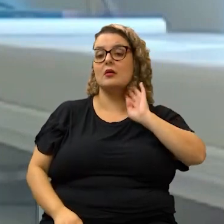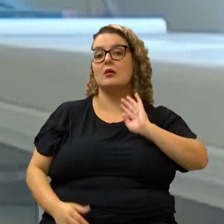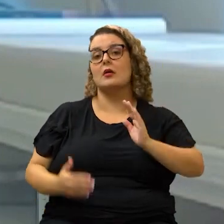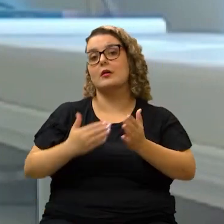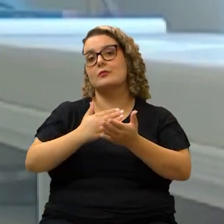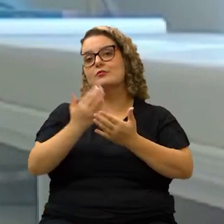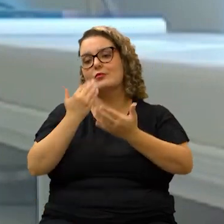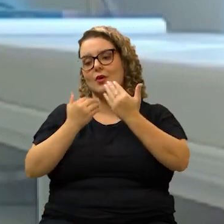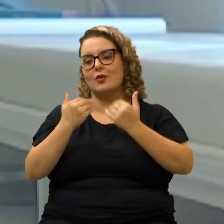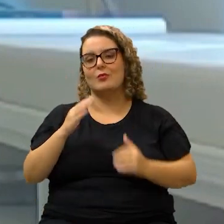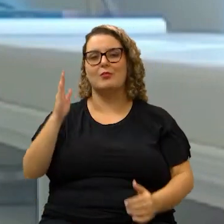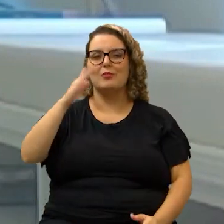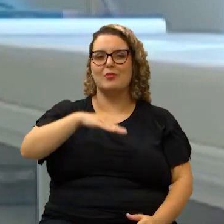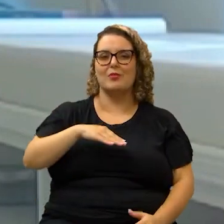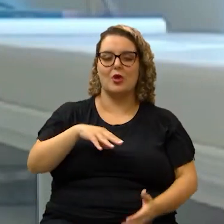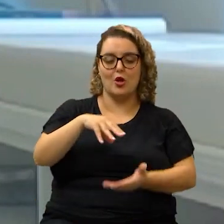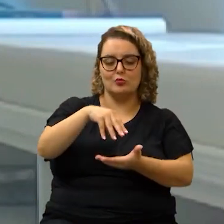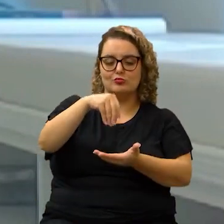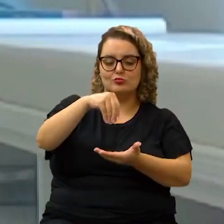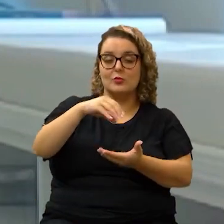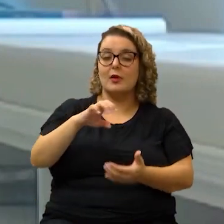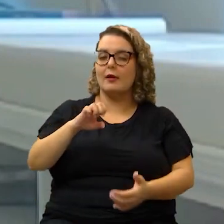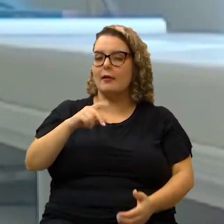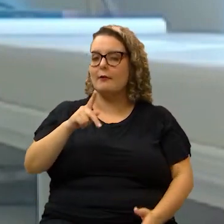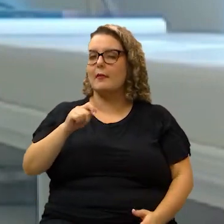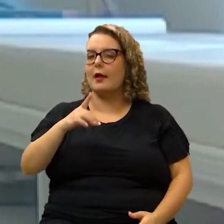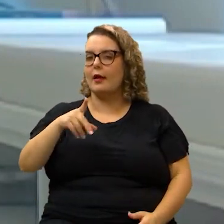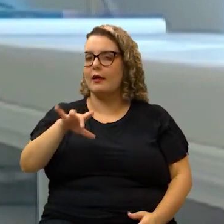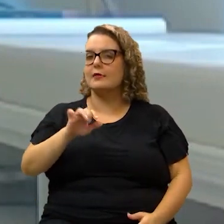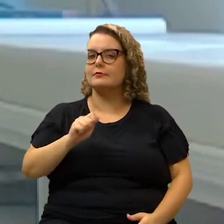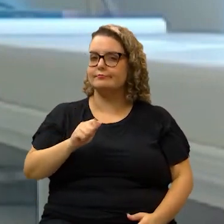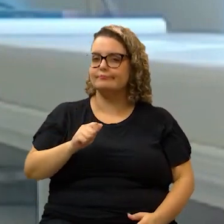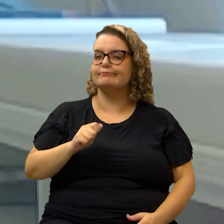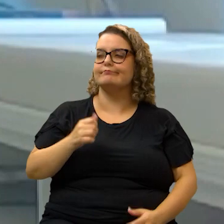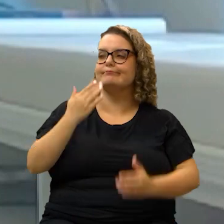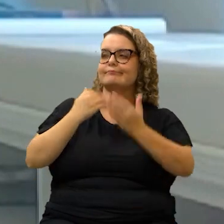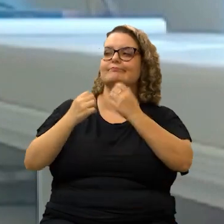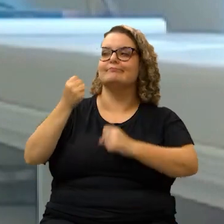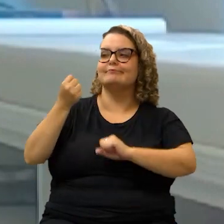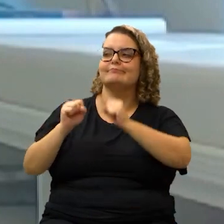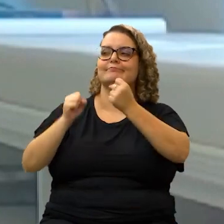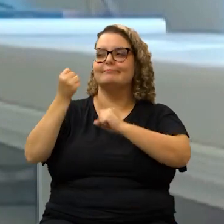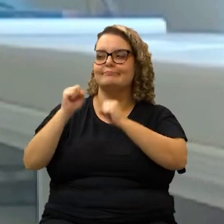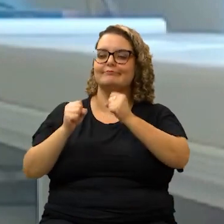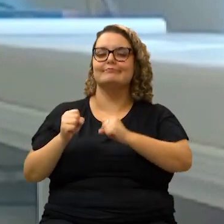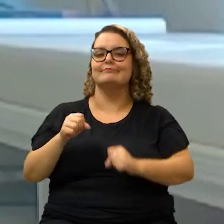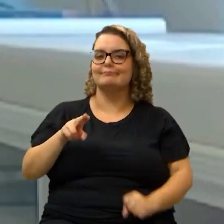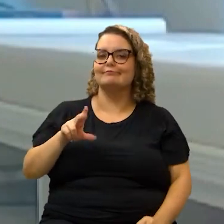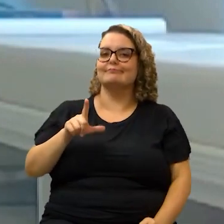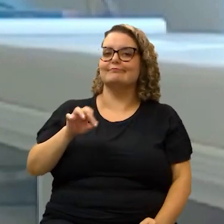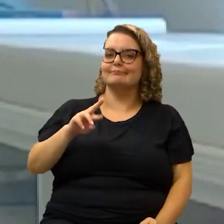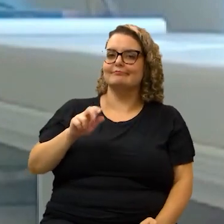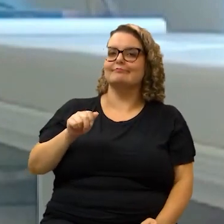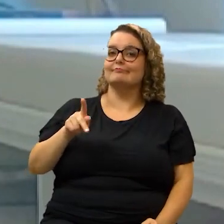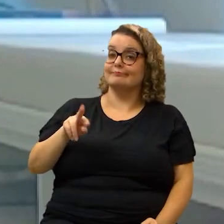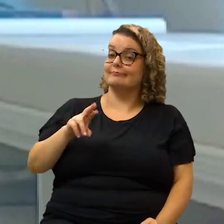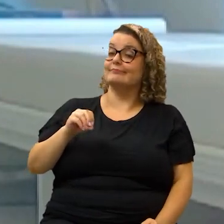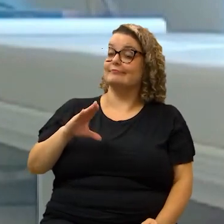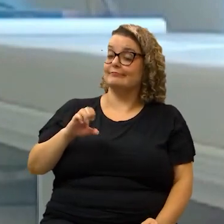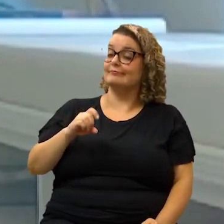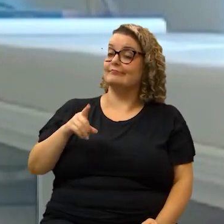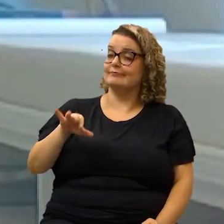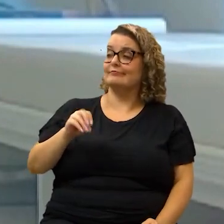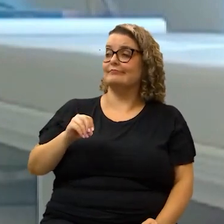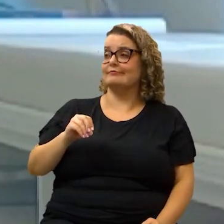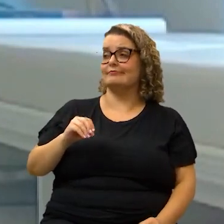industrializados, ultraprocessados, que acabam destruindo o que foi ganho. Do mesmo jeito que você pode